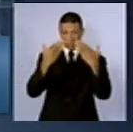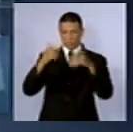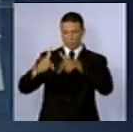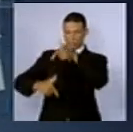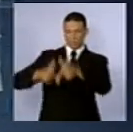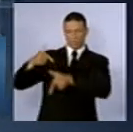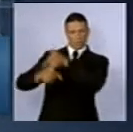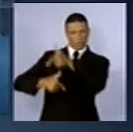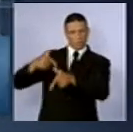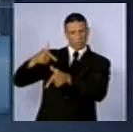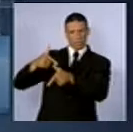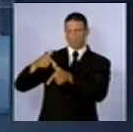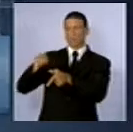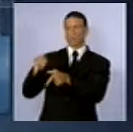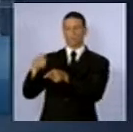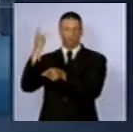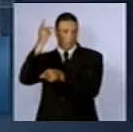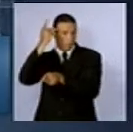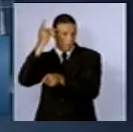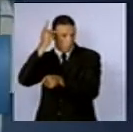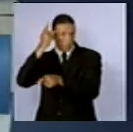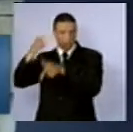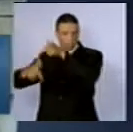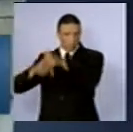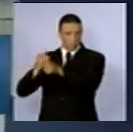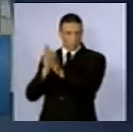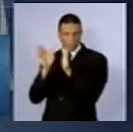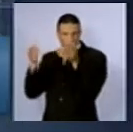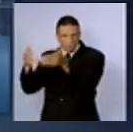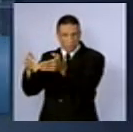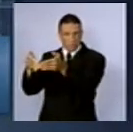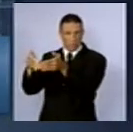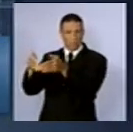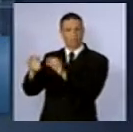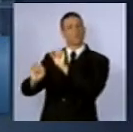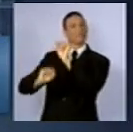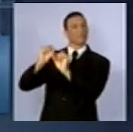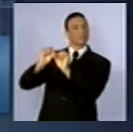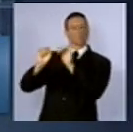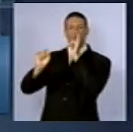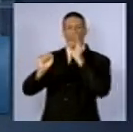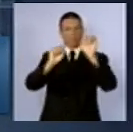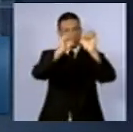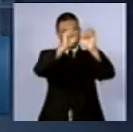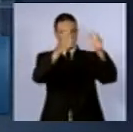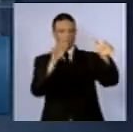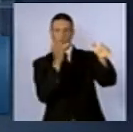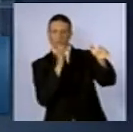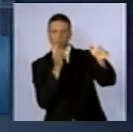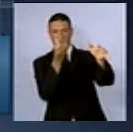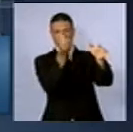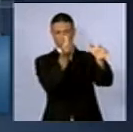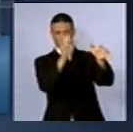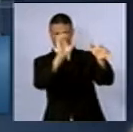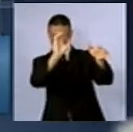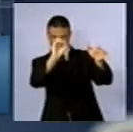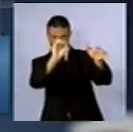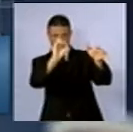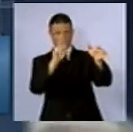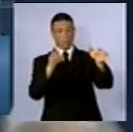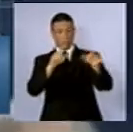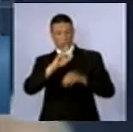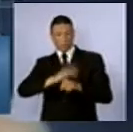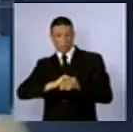realizamos no Estado de São Paulo que é a exposição a Campos magnéticos de 60 h e risco de